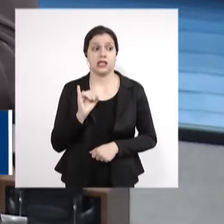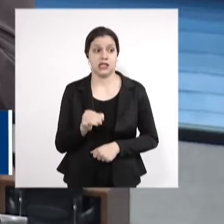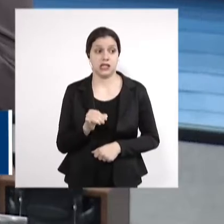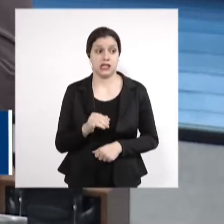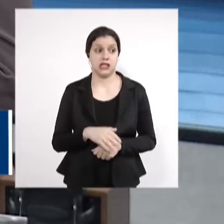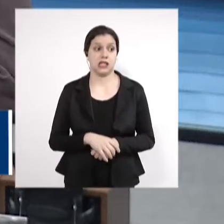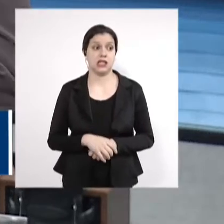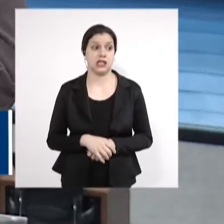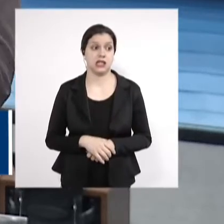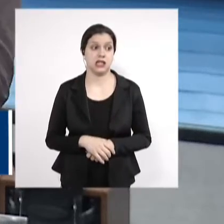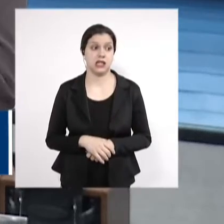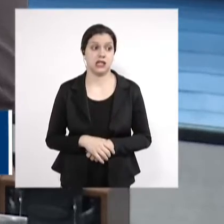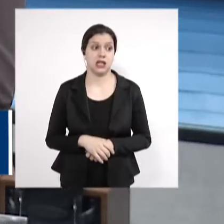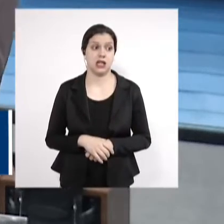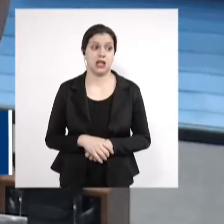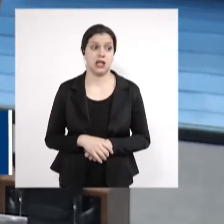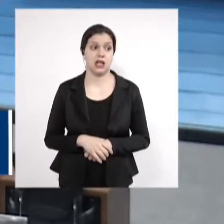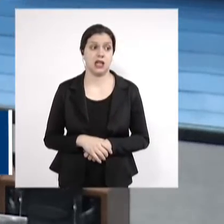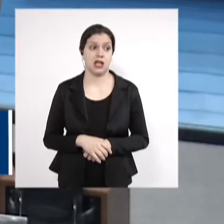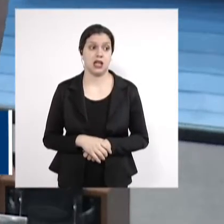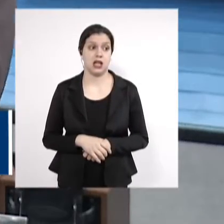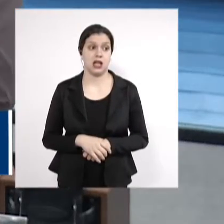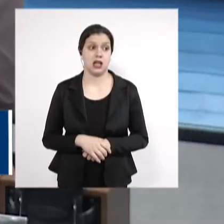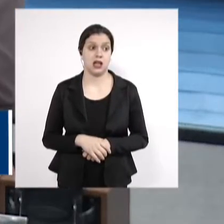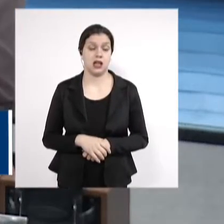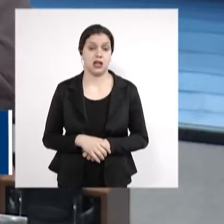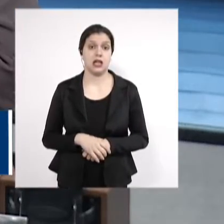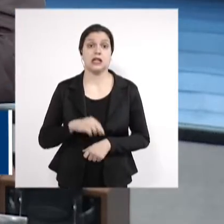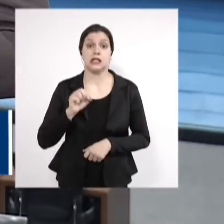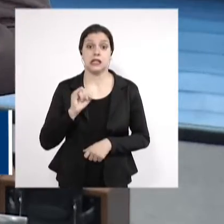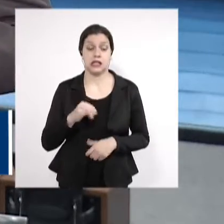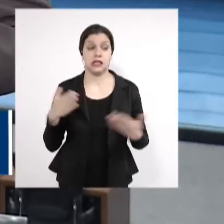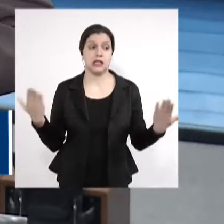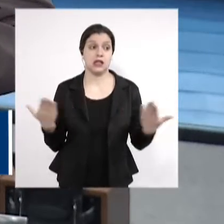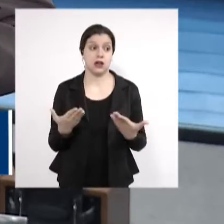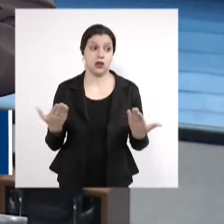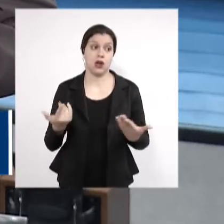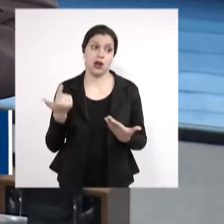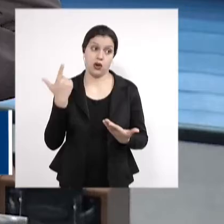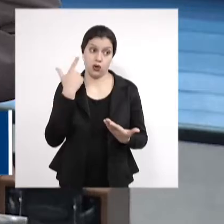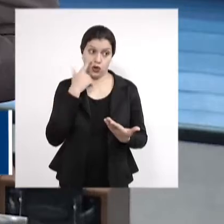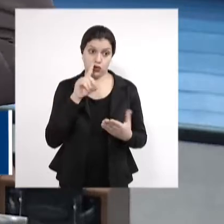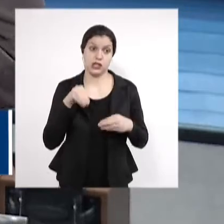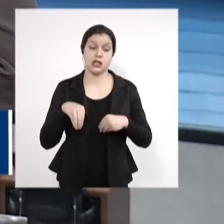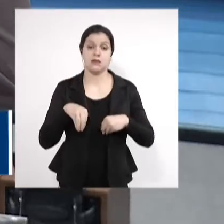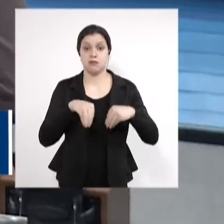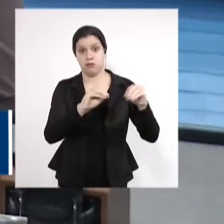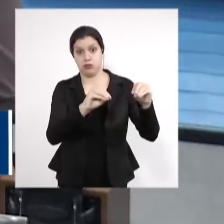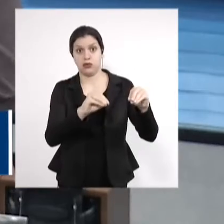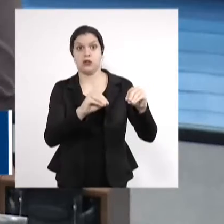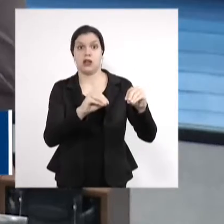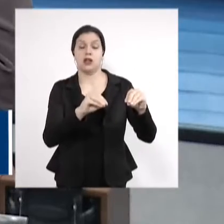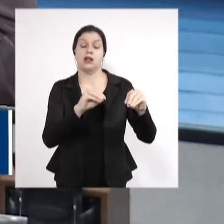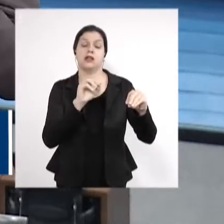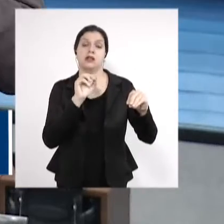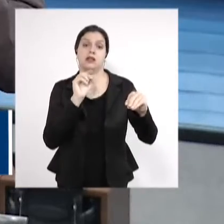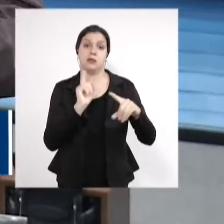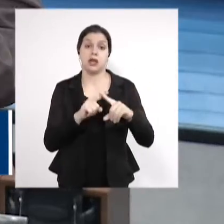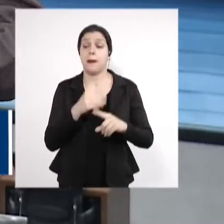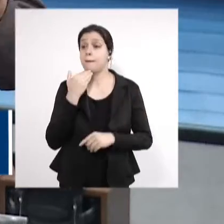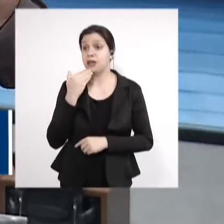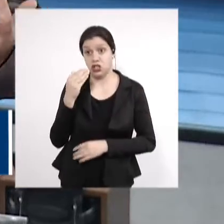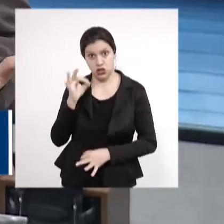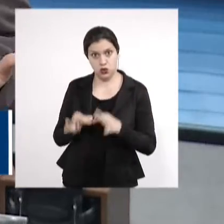ou removido, mesmo que for a pedido do próprio juiz, também vai receber esse benefício, porque qual